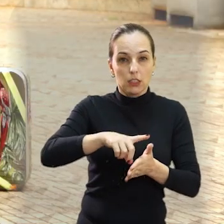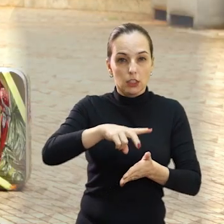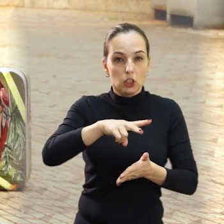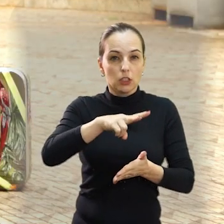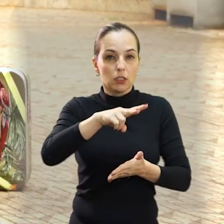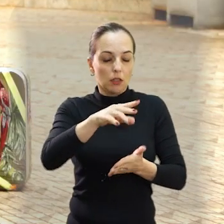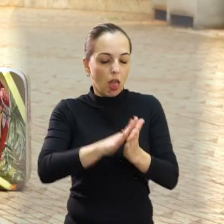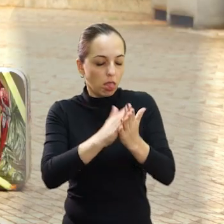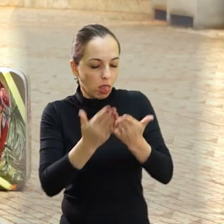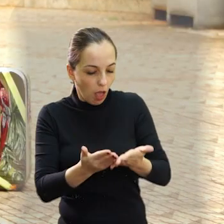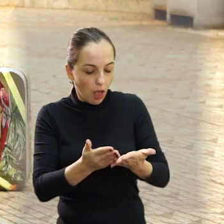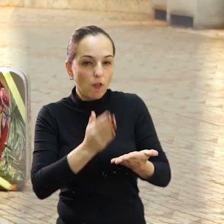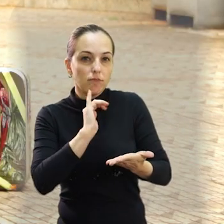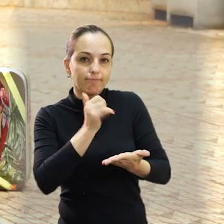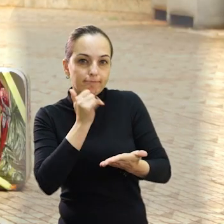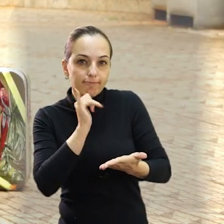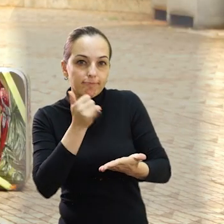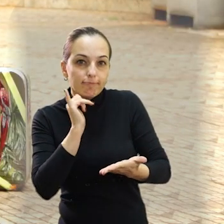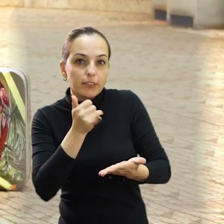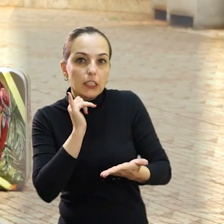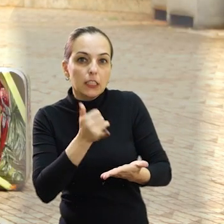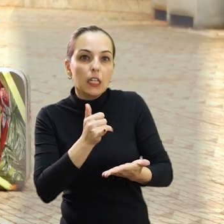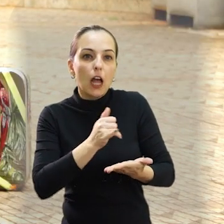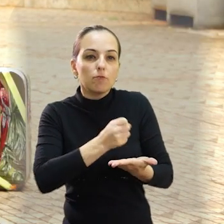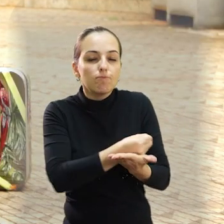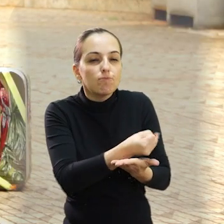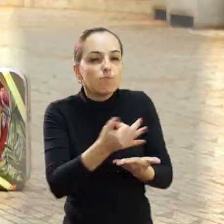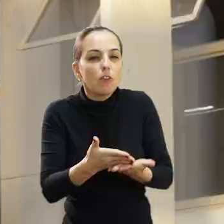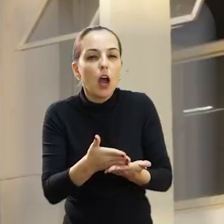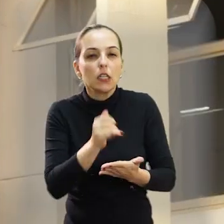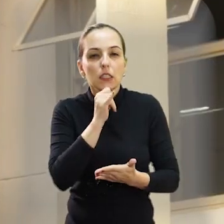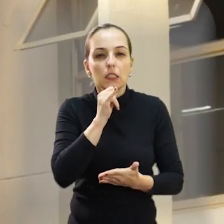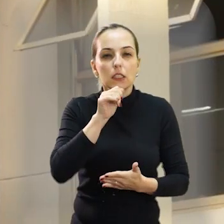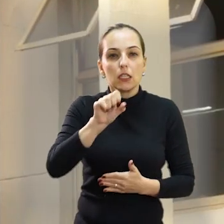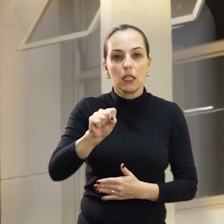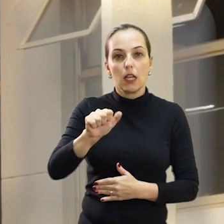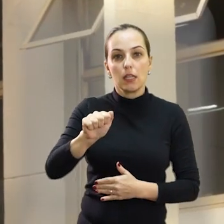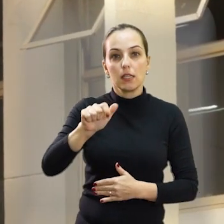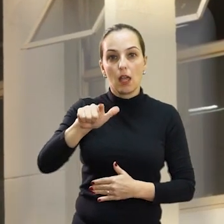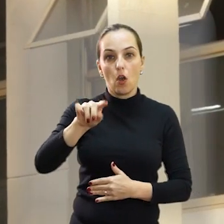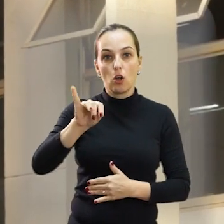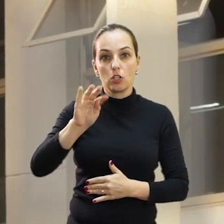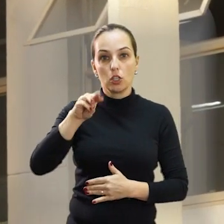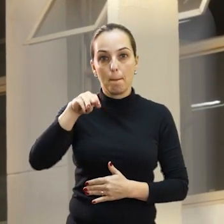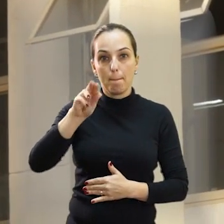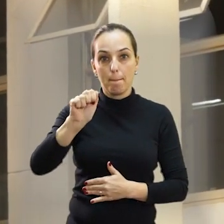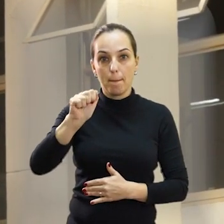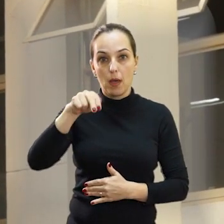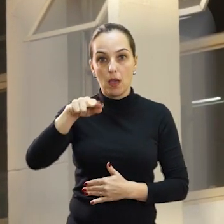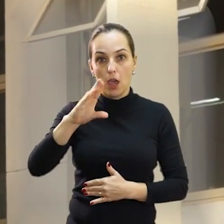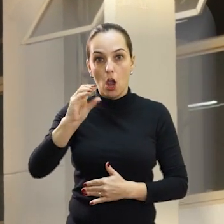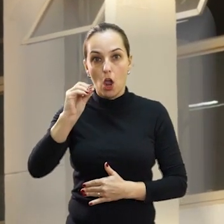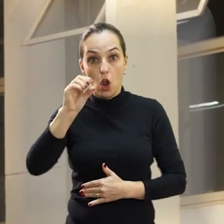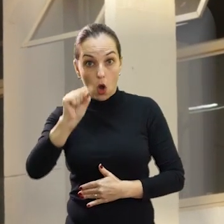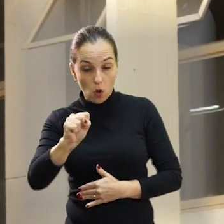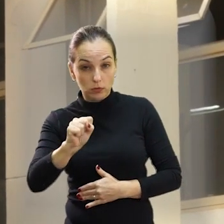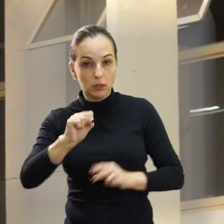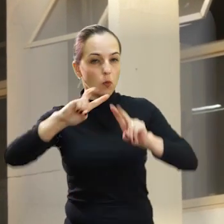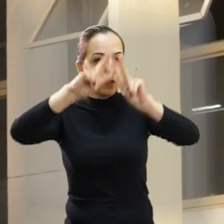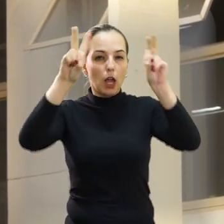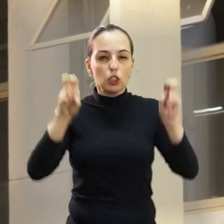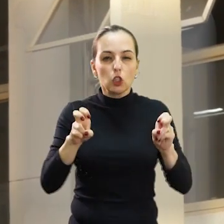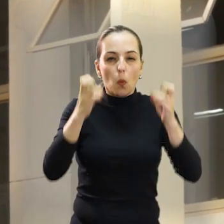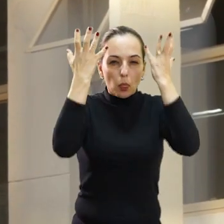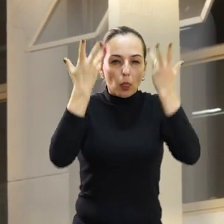contei várias histórias, que eu posso dizer, saltimbancos. Eu percebia que